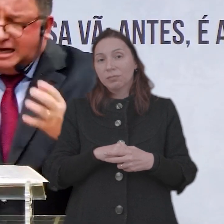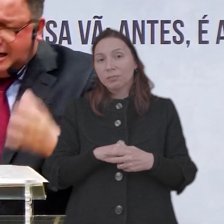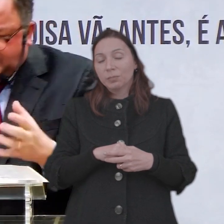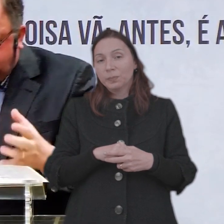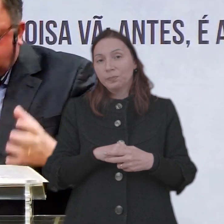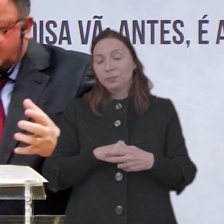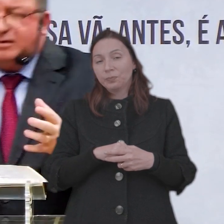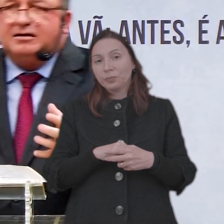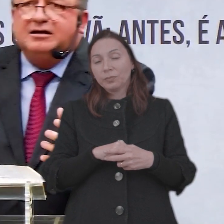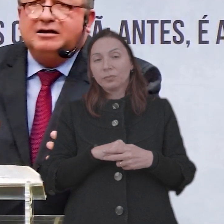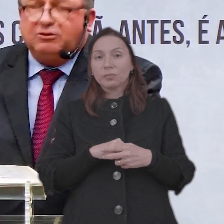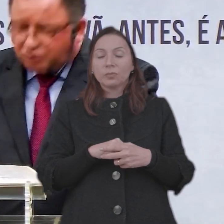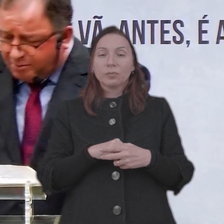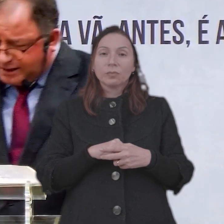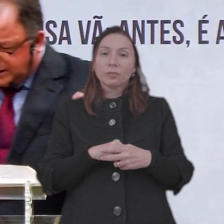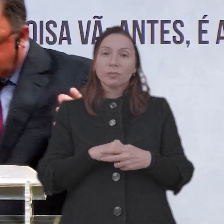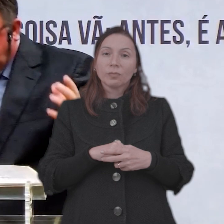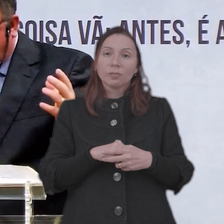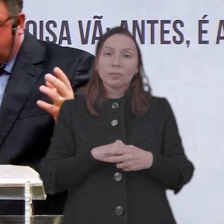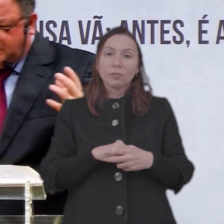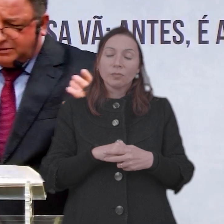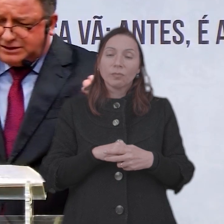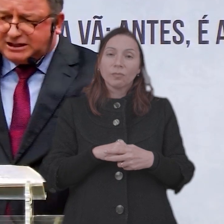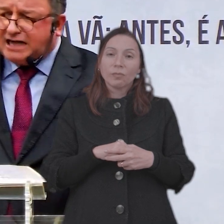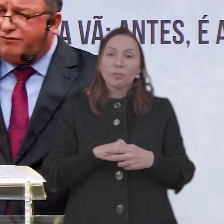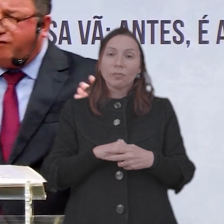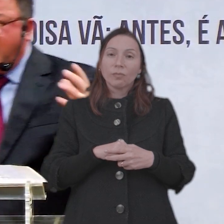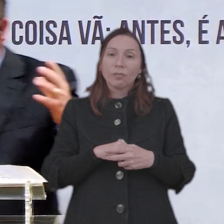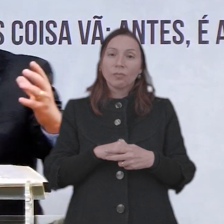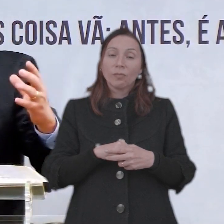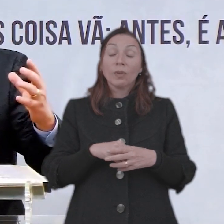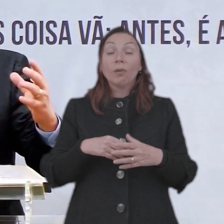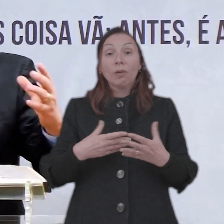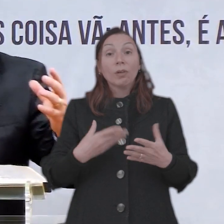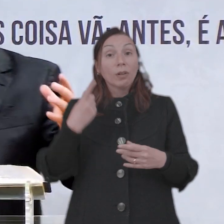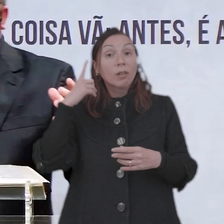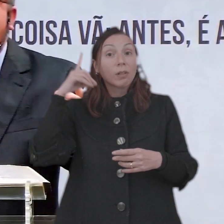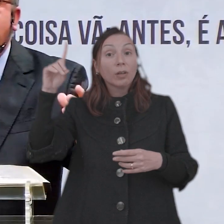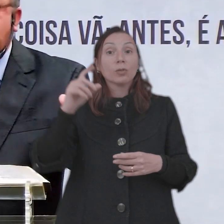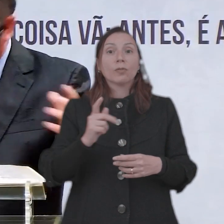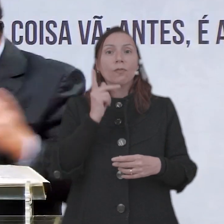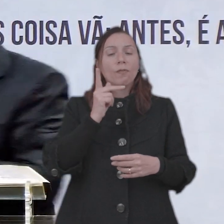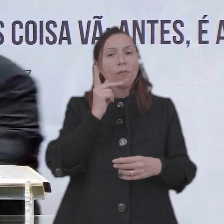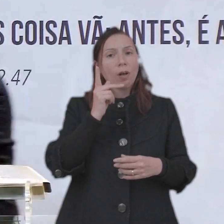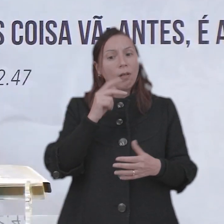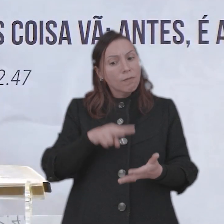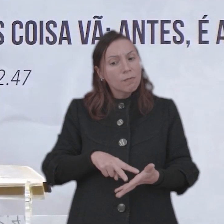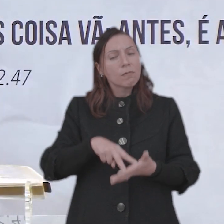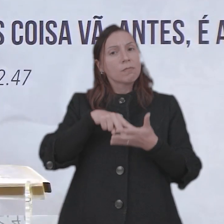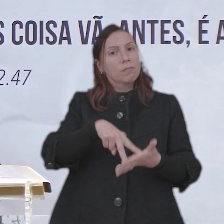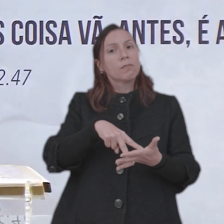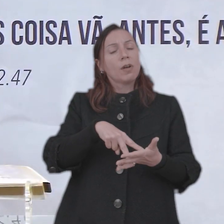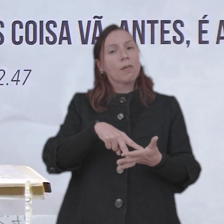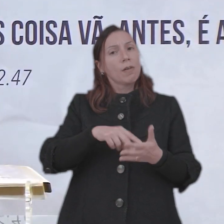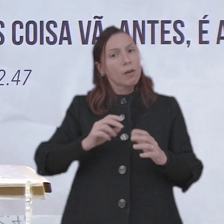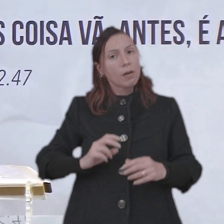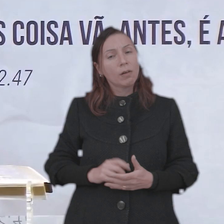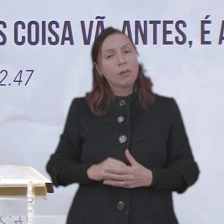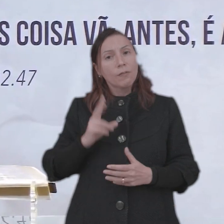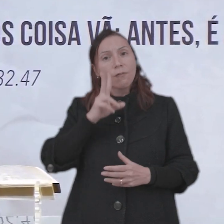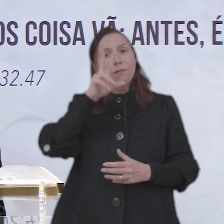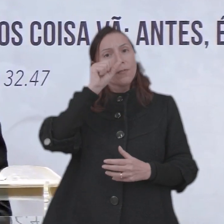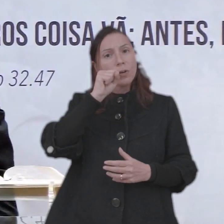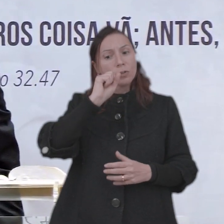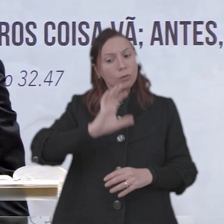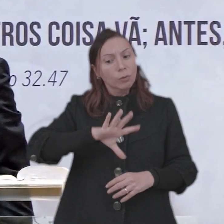E aqui eu tomo a iniciativa, sede fortes, ser forte e corajoso.